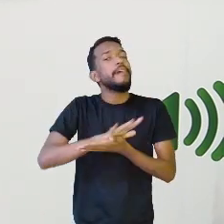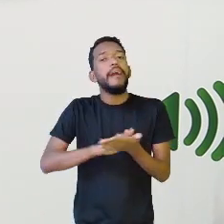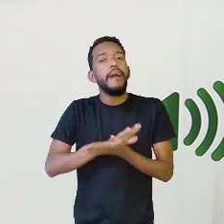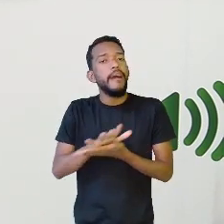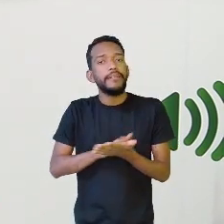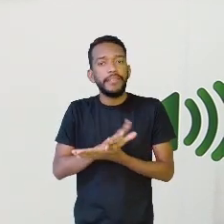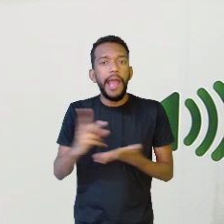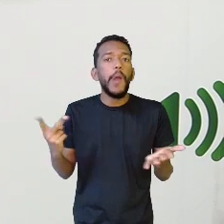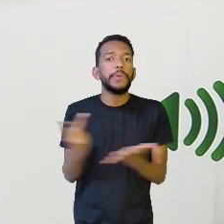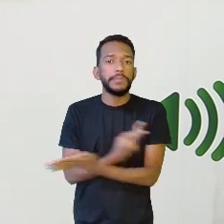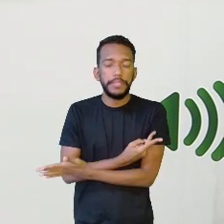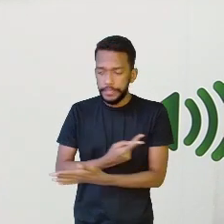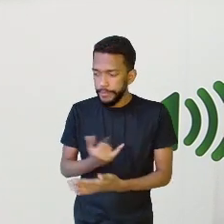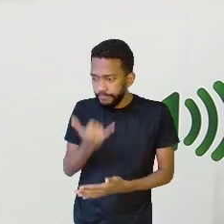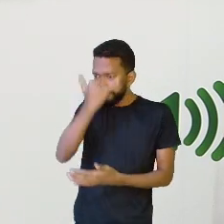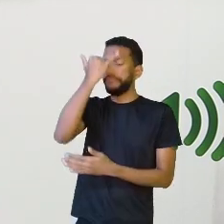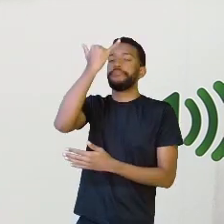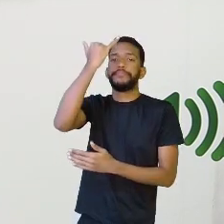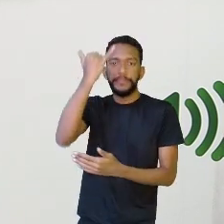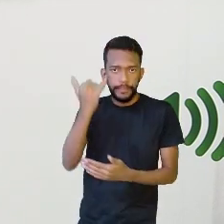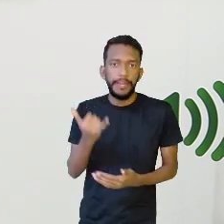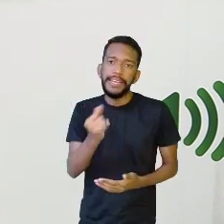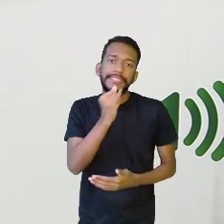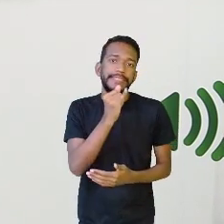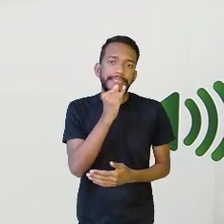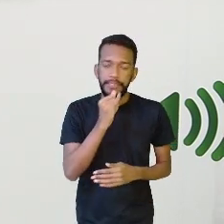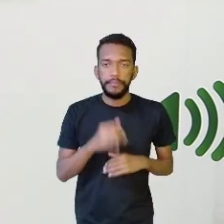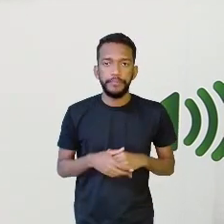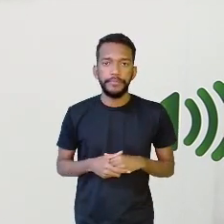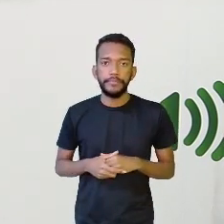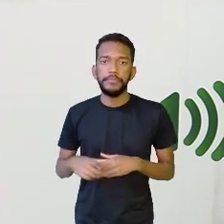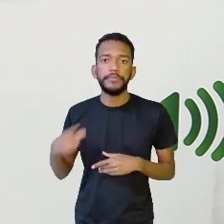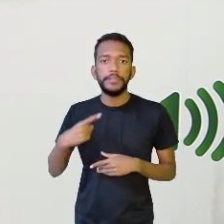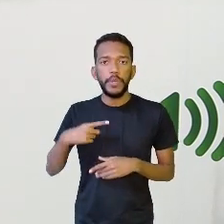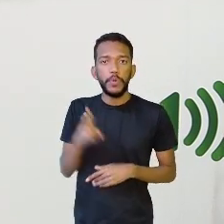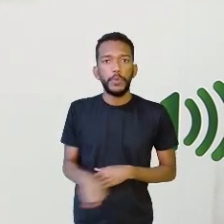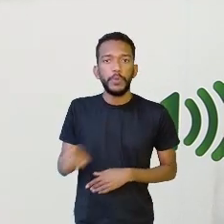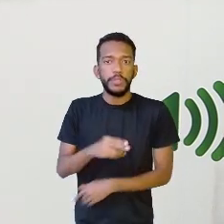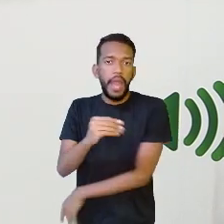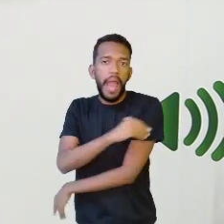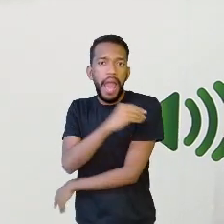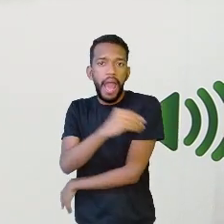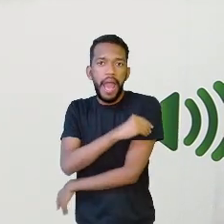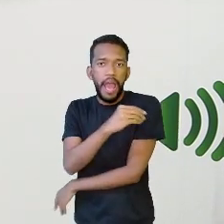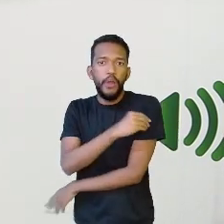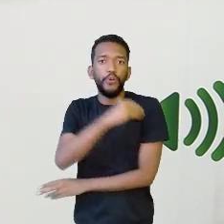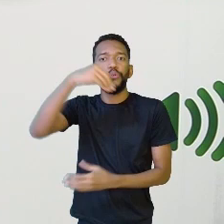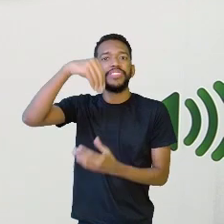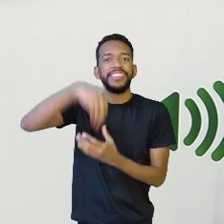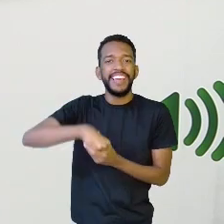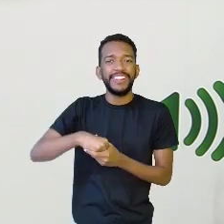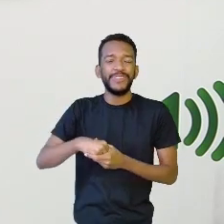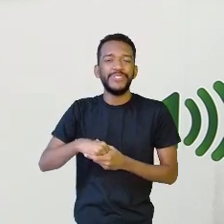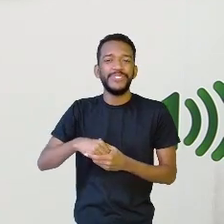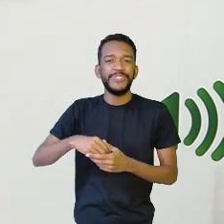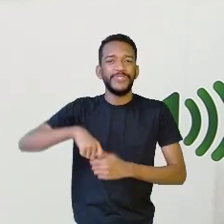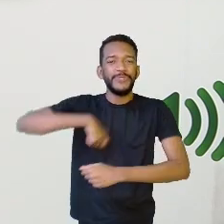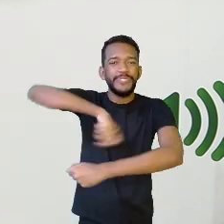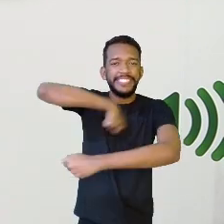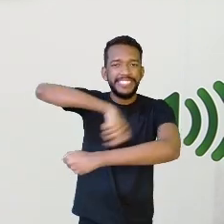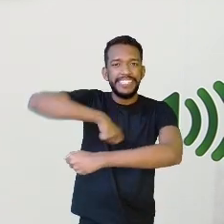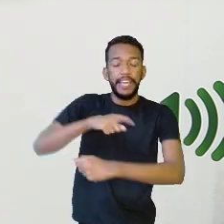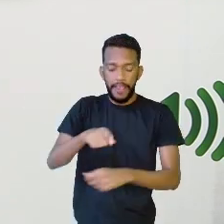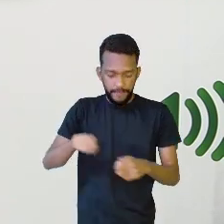vezes acontecerem alguns acidentes, como por exemplo a utilização de álcool em cozinhar. Você vai cozinhar, vai fazer